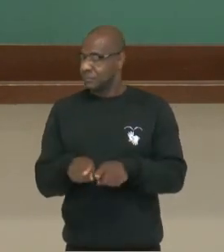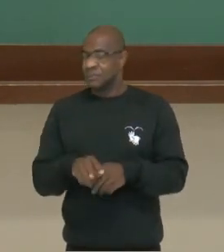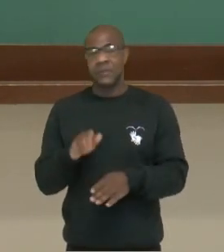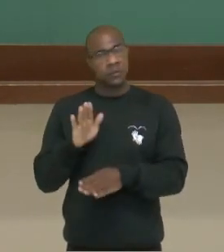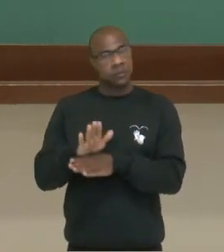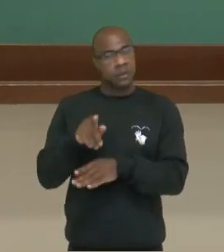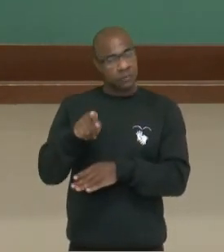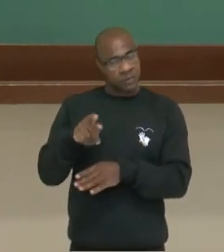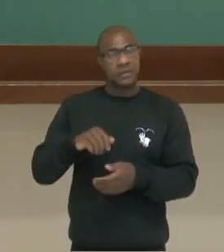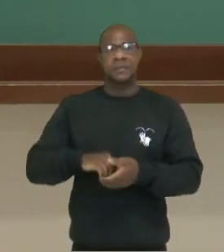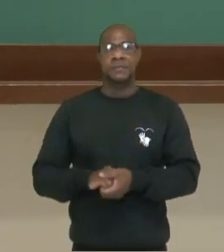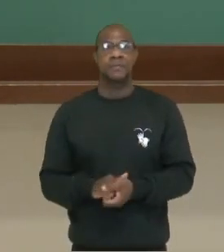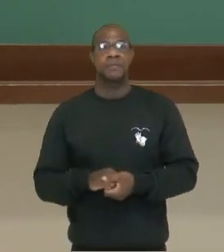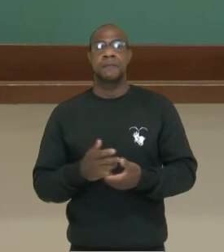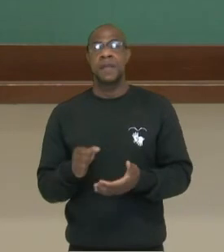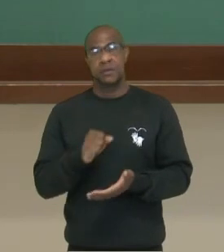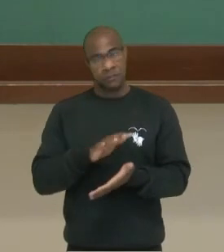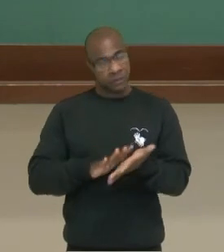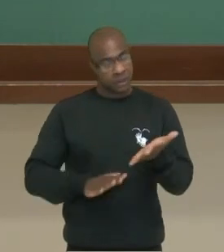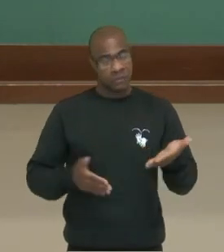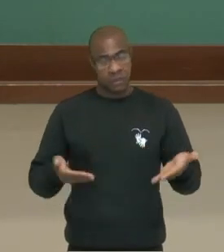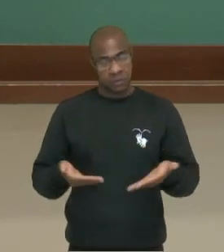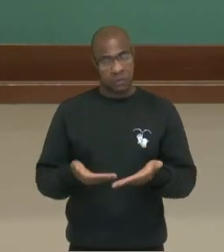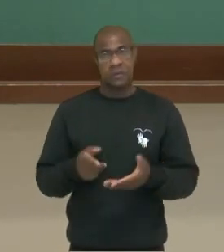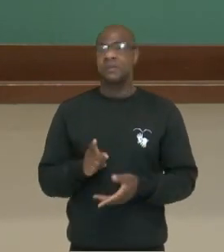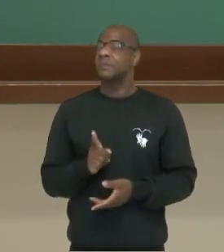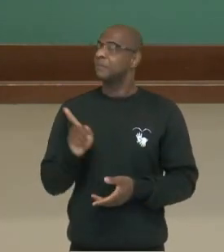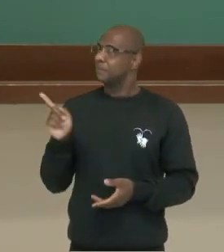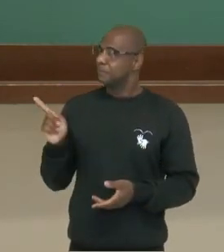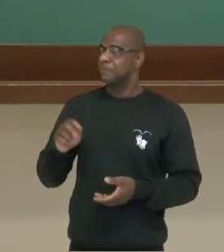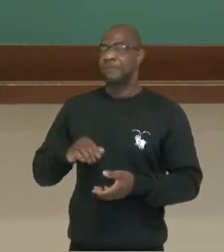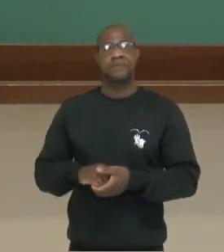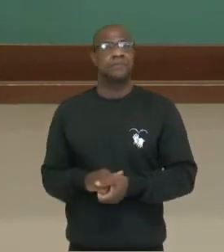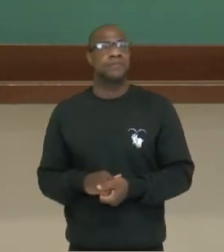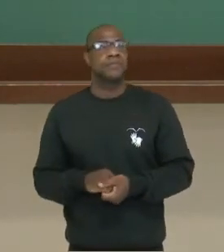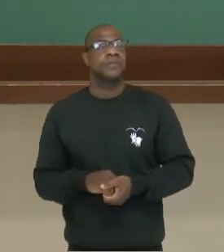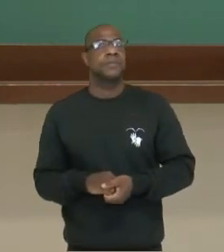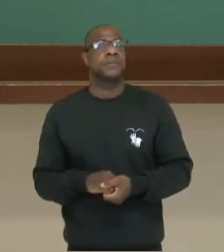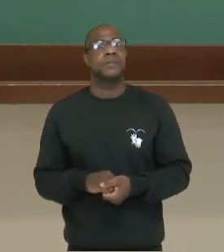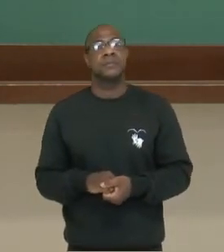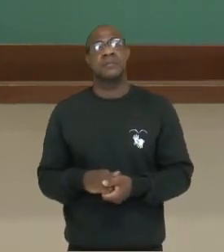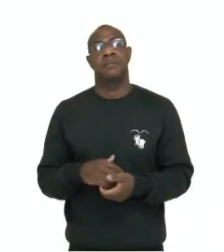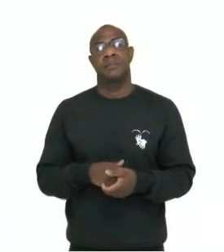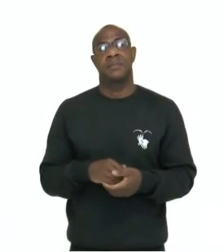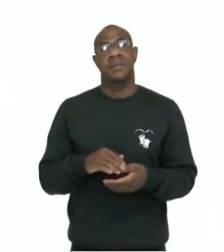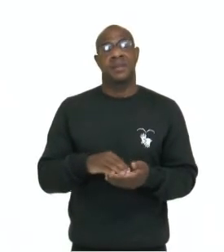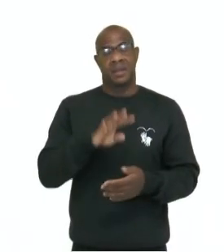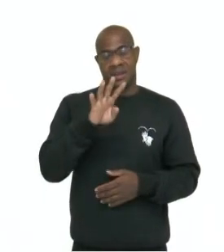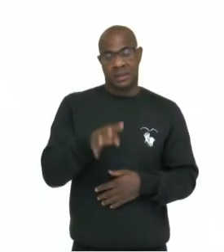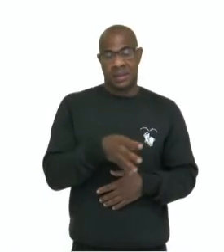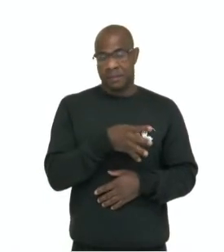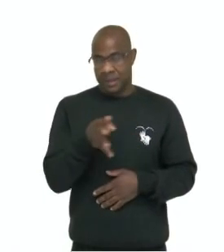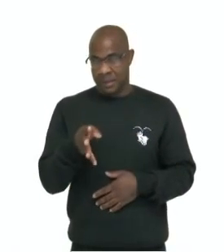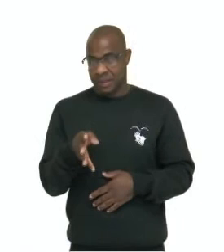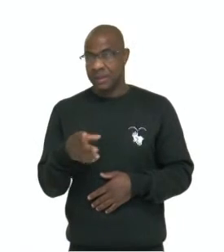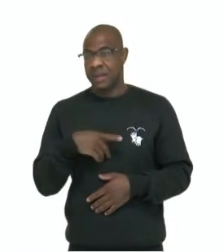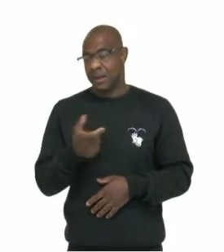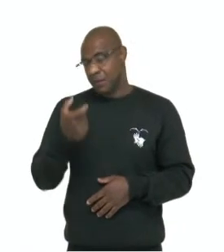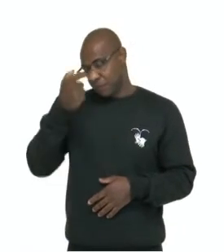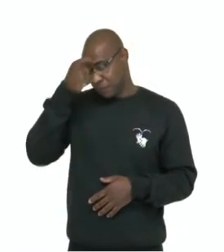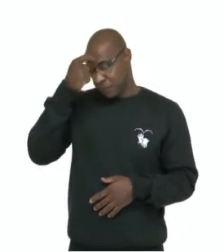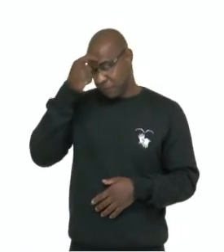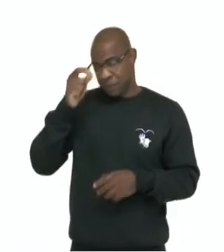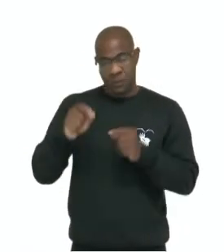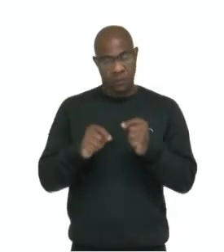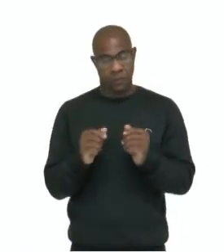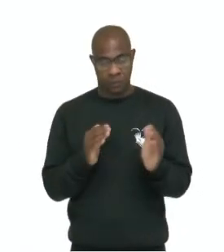Vamos lá para uma atividade. Quero ver se vocês prestaram atenção no que eu falei do período fértil. A tabelinha é um método que consiste no cálculo